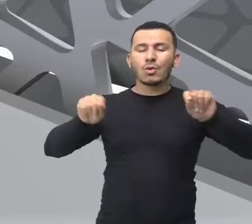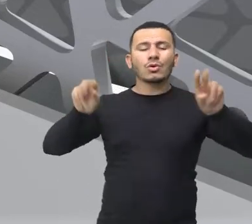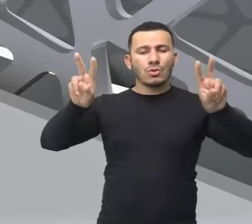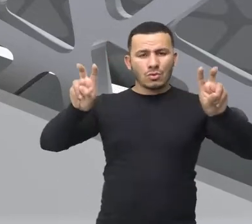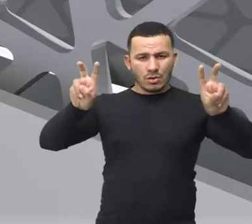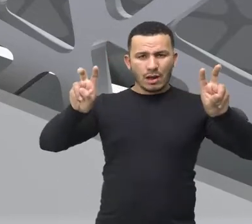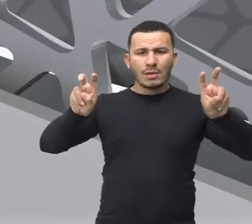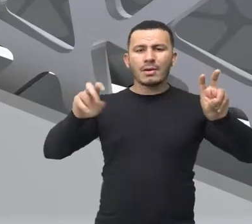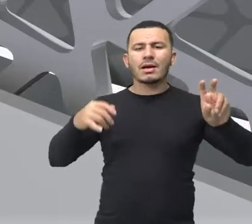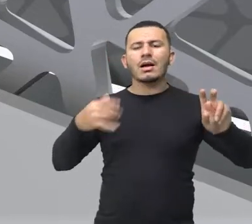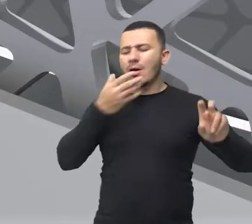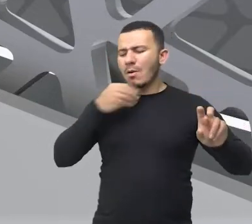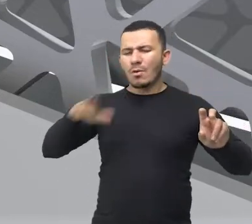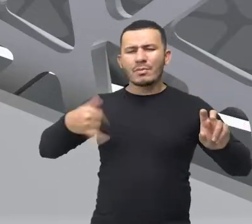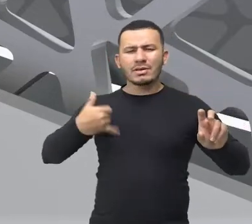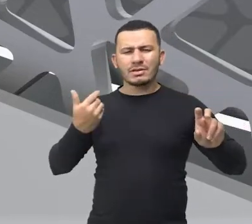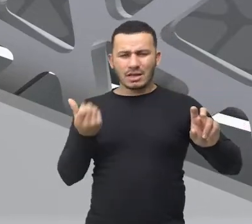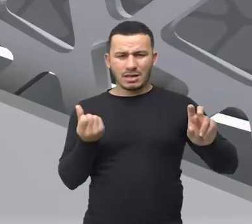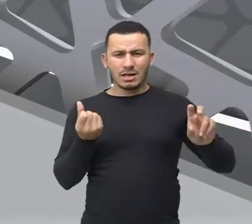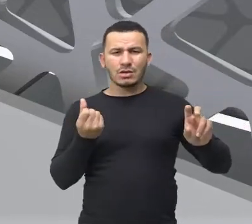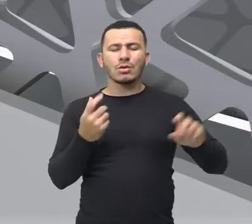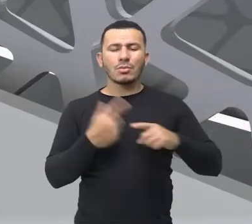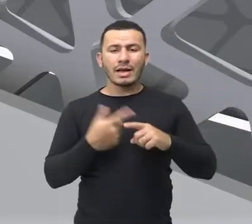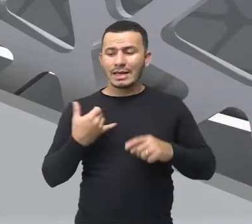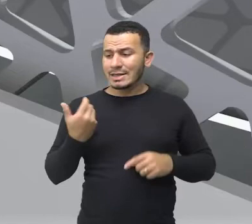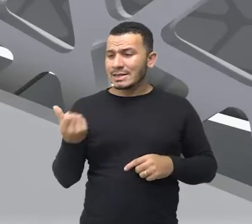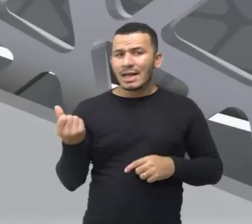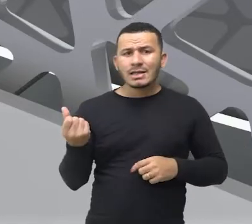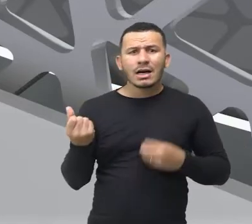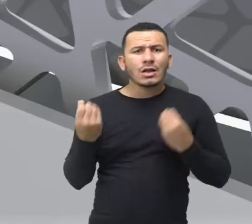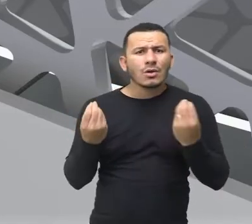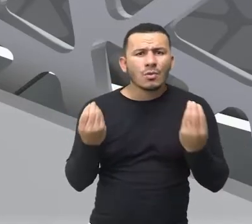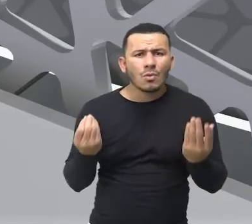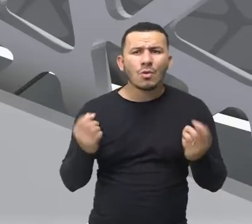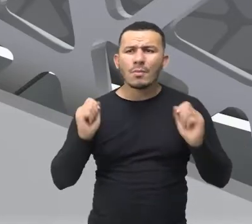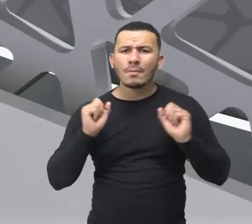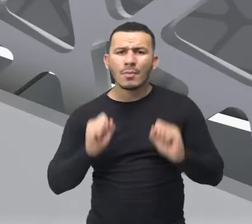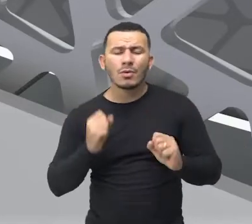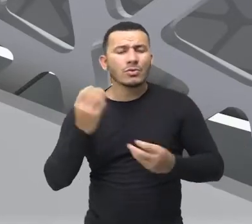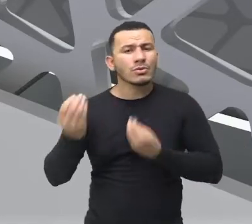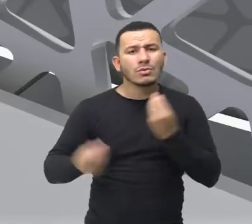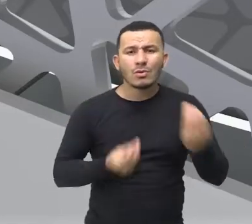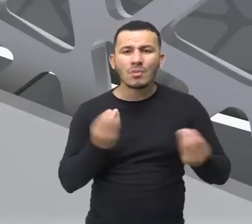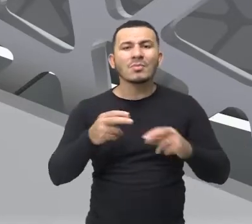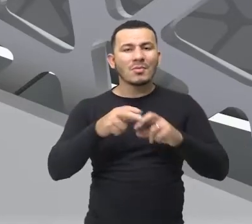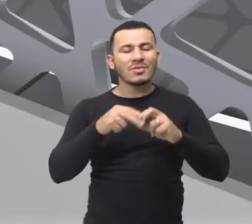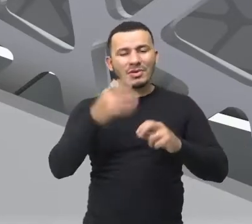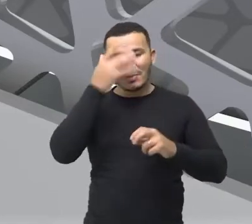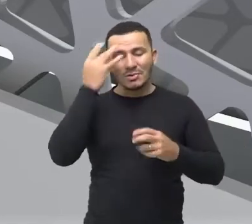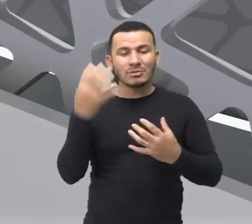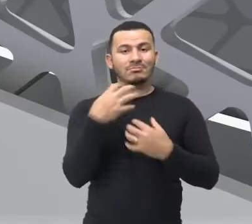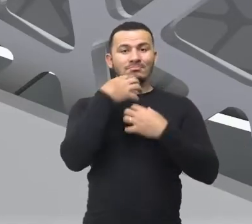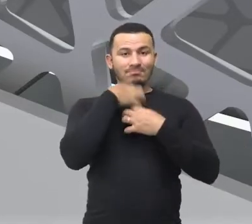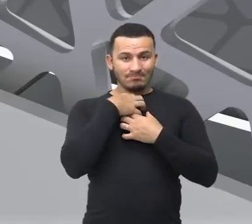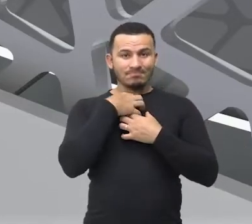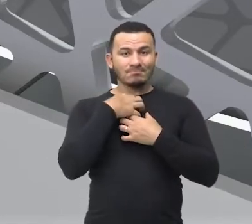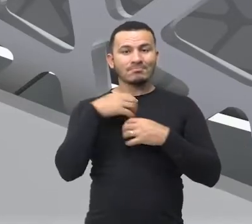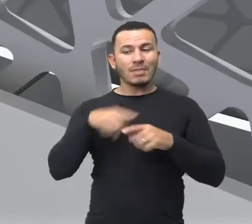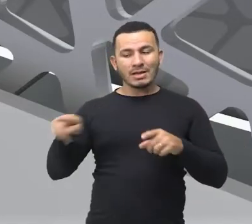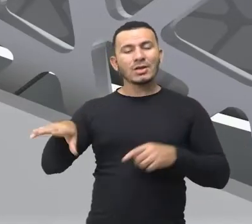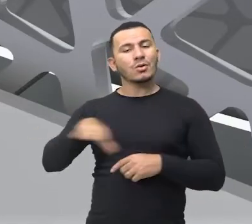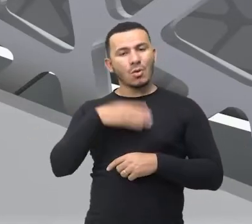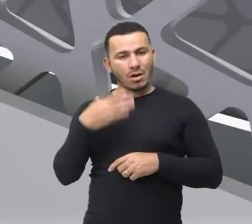menino de 6 anos, evidenciando que é uma criança muito nova, que também é muito frágil, mas que teve uma ação